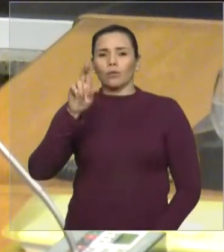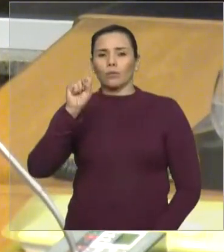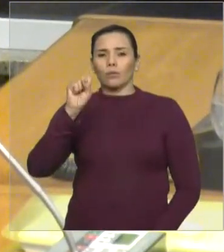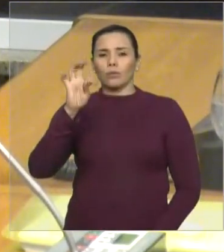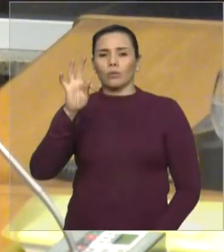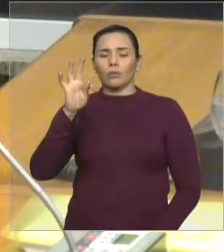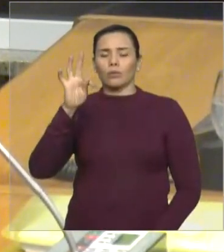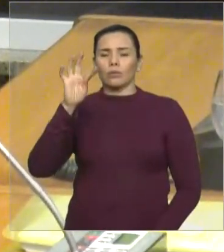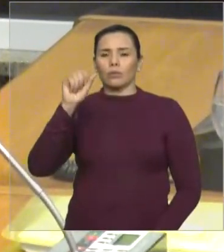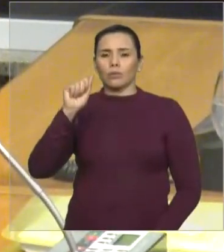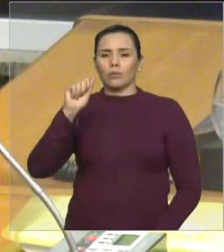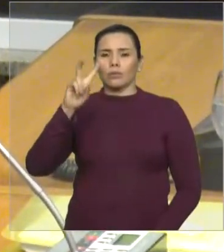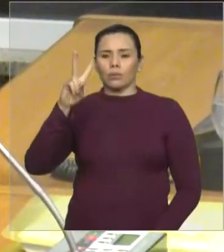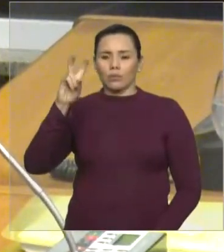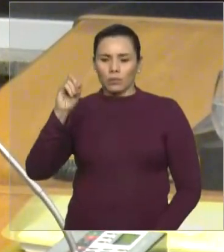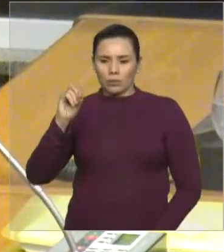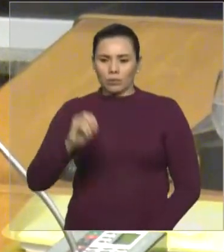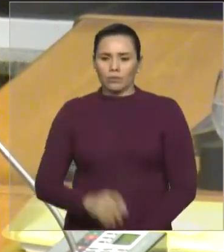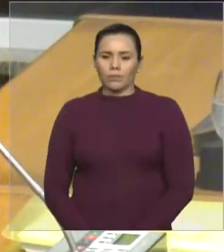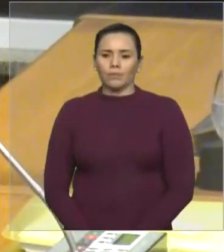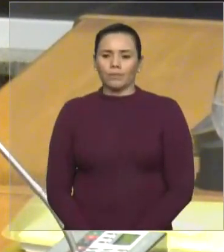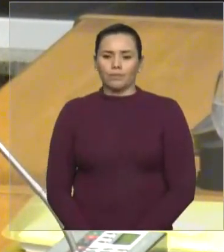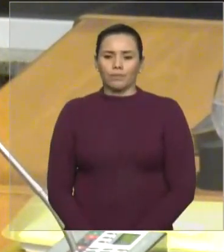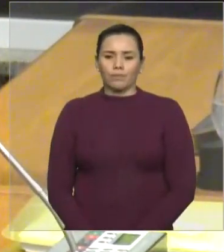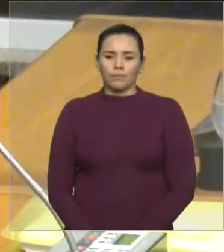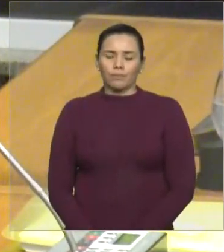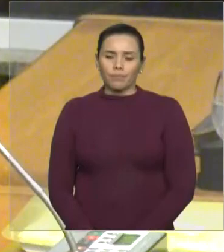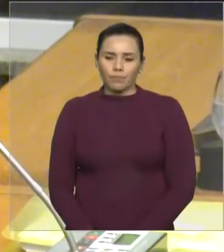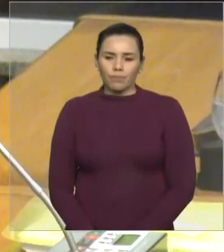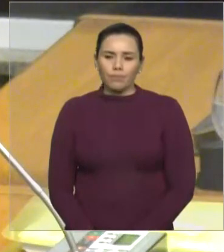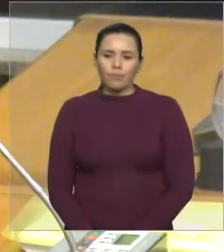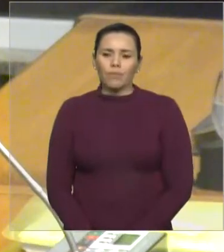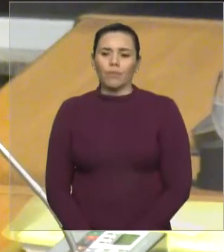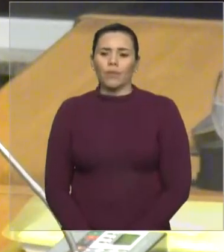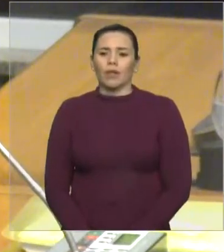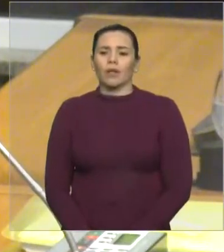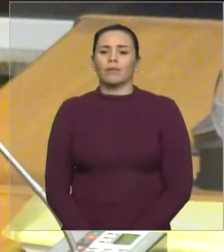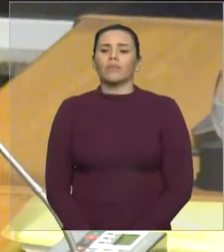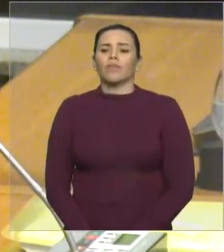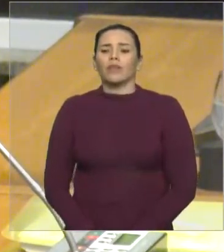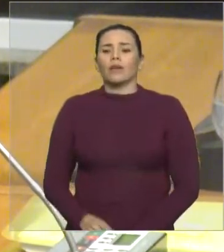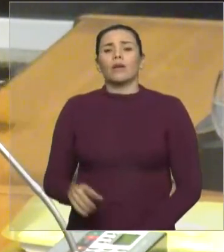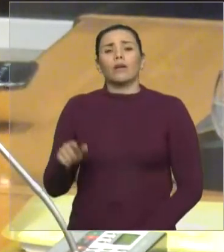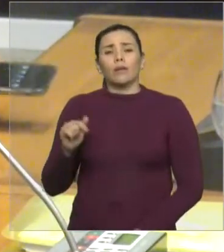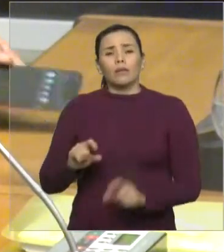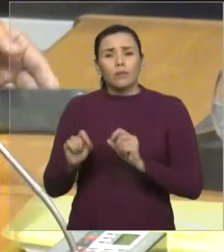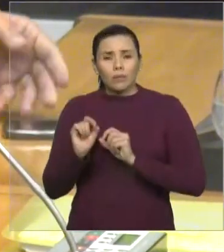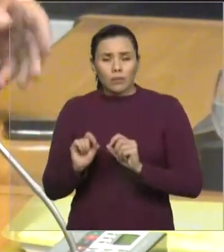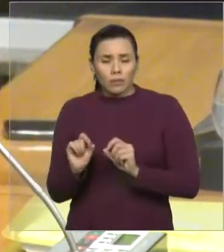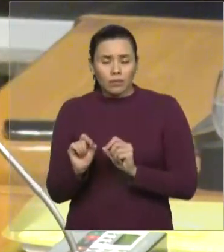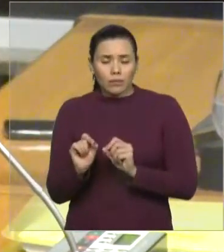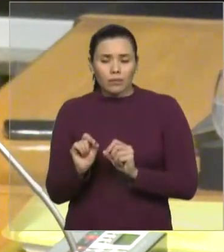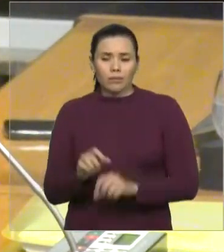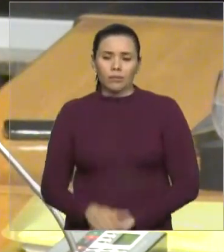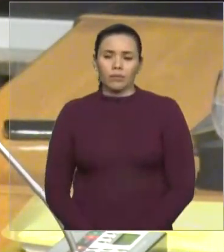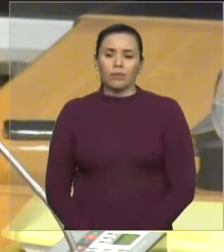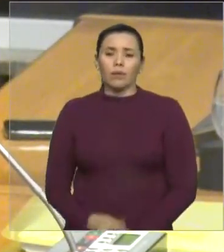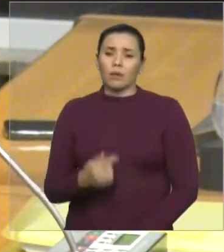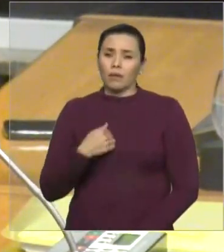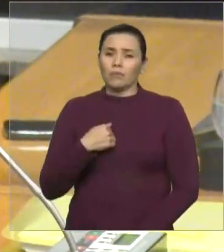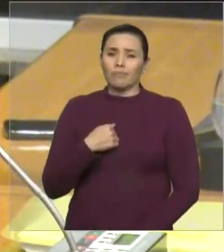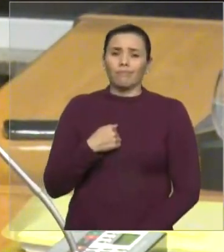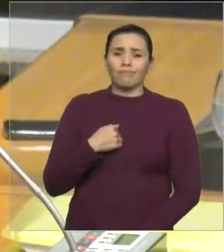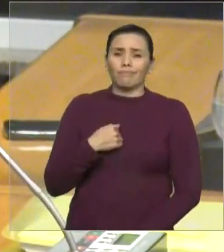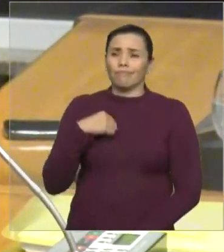da Procuradoria, e 3 conseguiu lograr êxito em relação a isso. Mas ficaram esse tanto. O que me preocupa